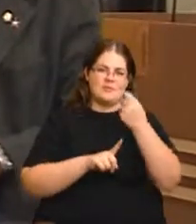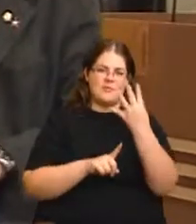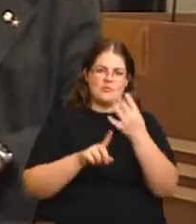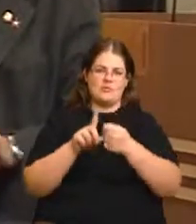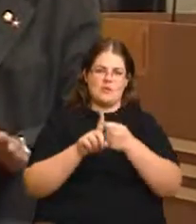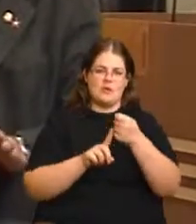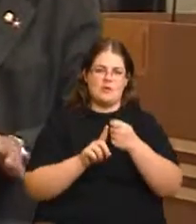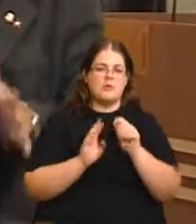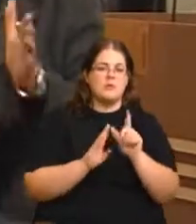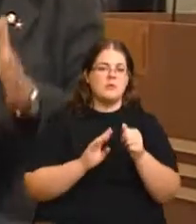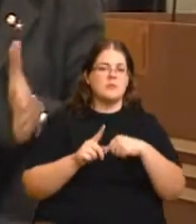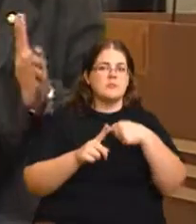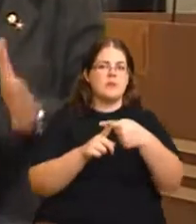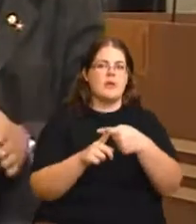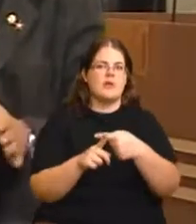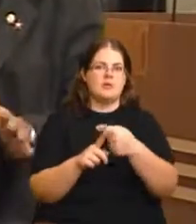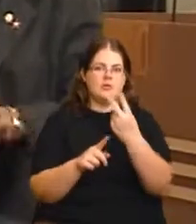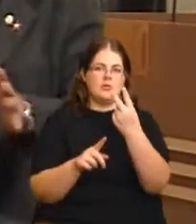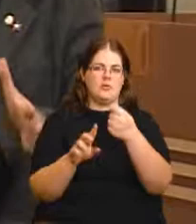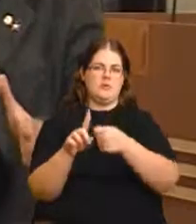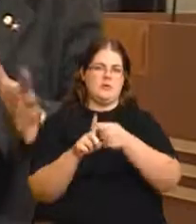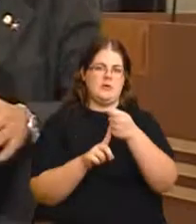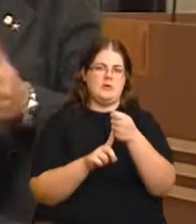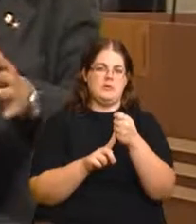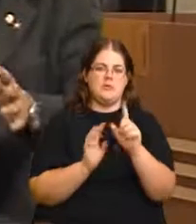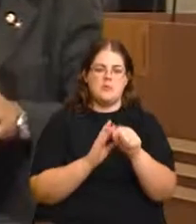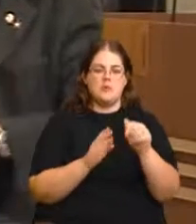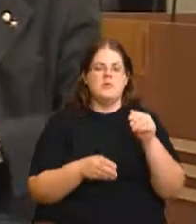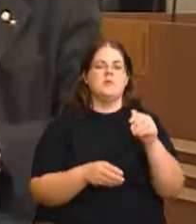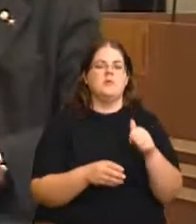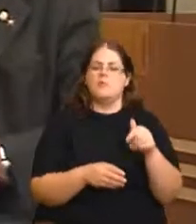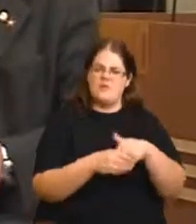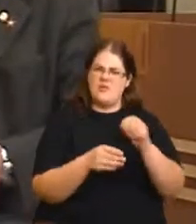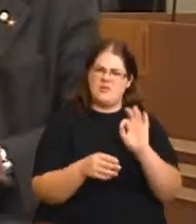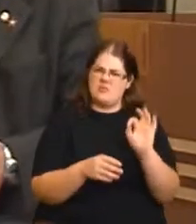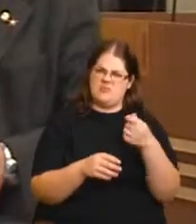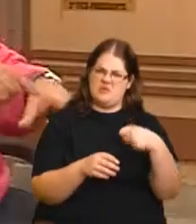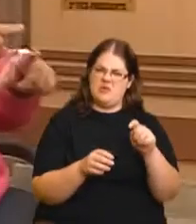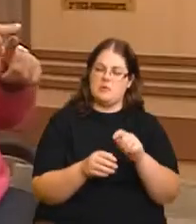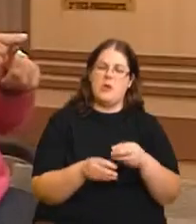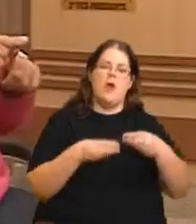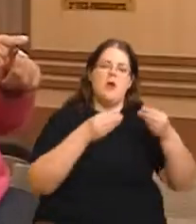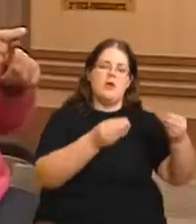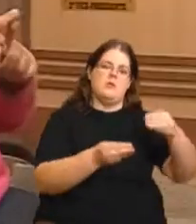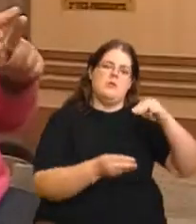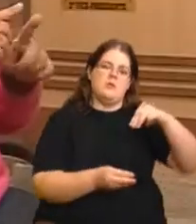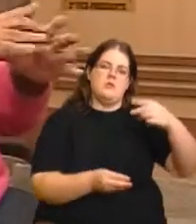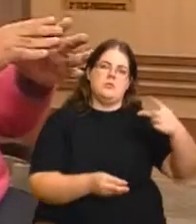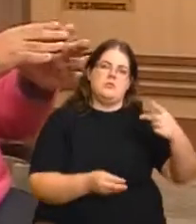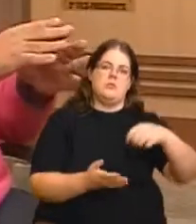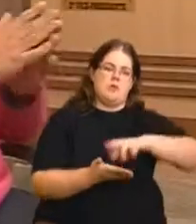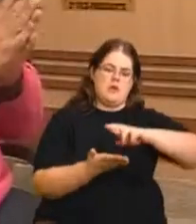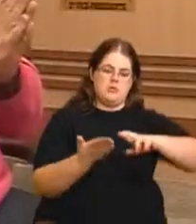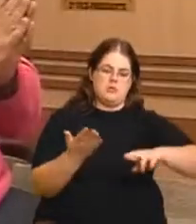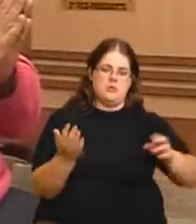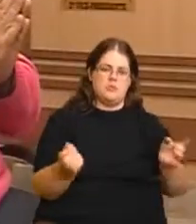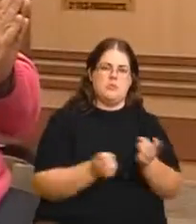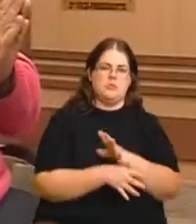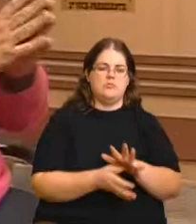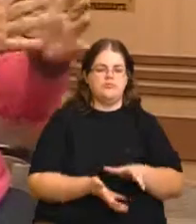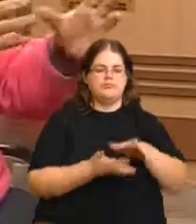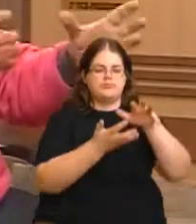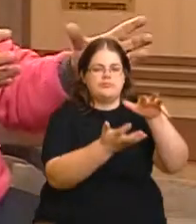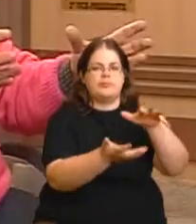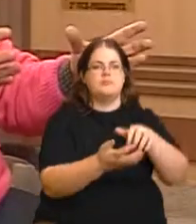e conclui o inquérito, não precisa nem votar e encaminha ao Ministério Público. Perfeito, isso é importante, porque sempre tinha